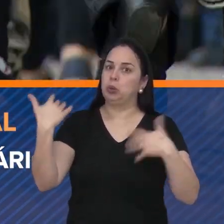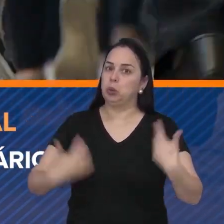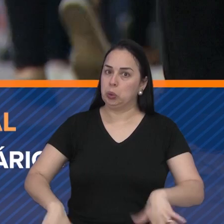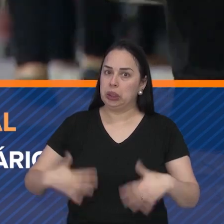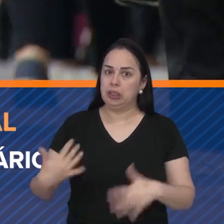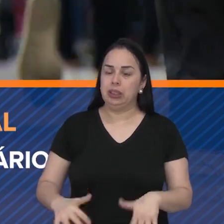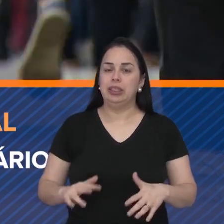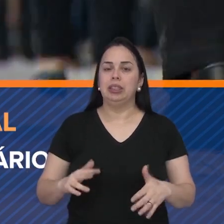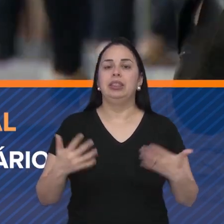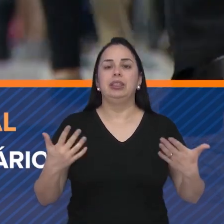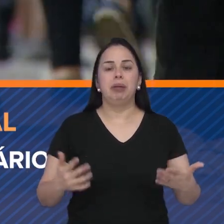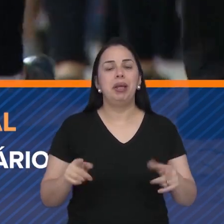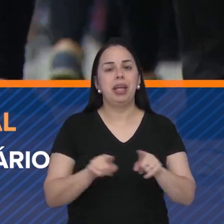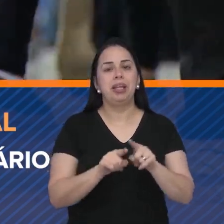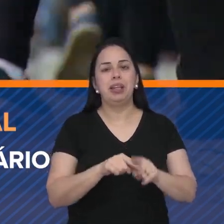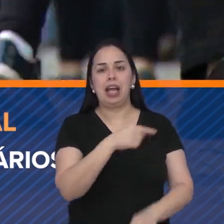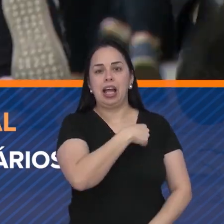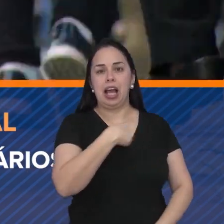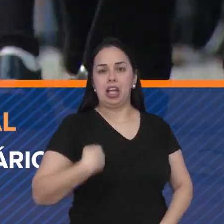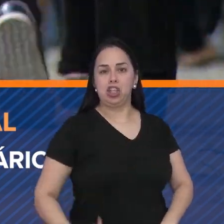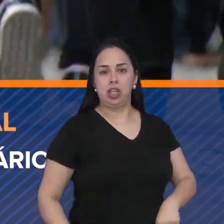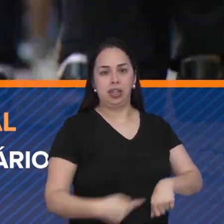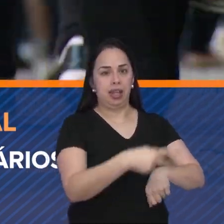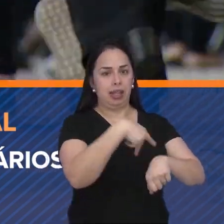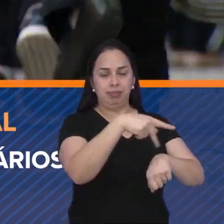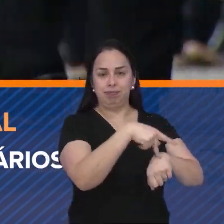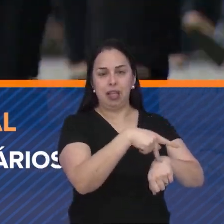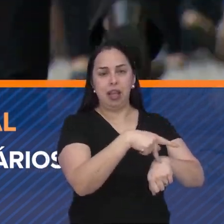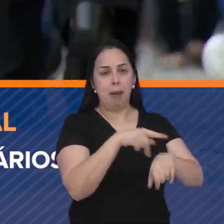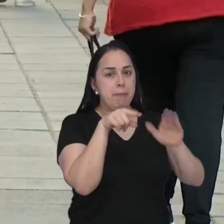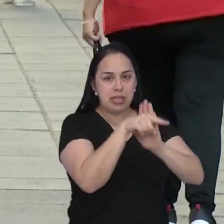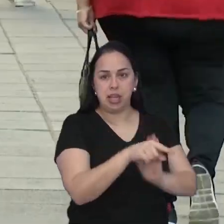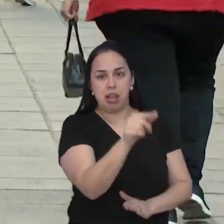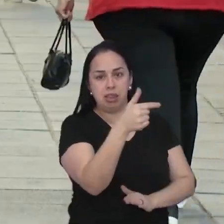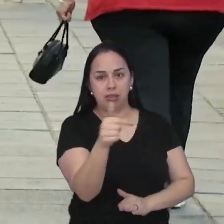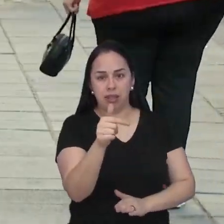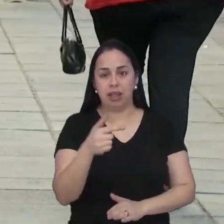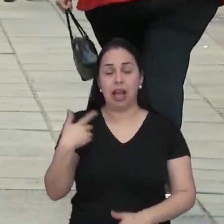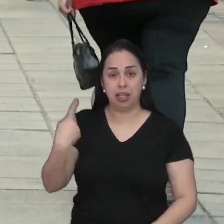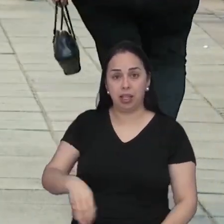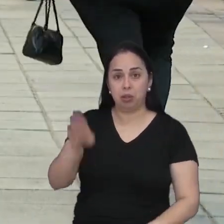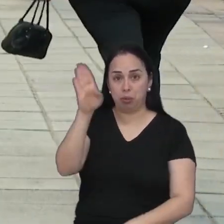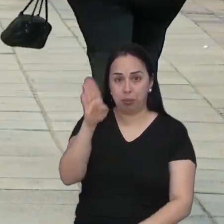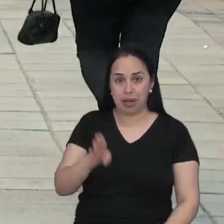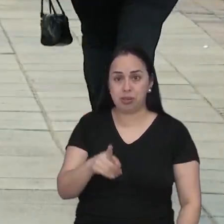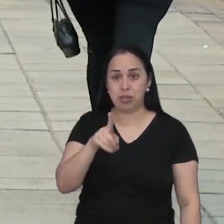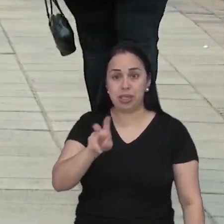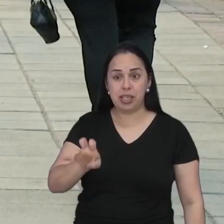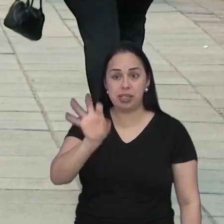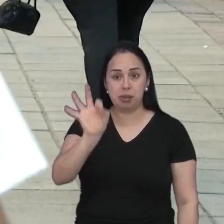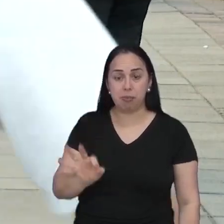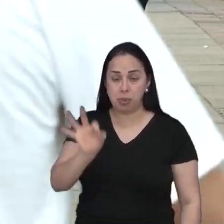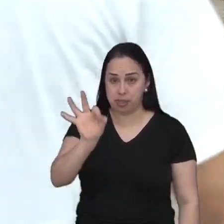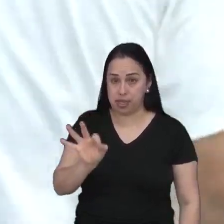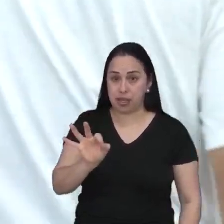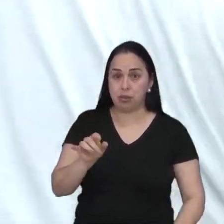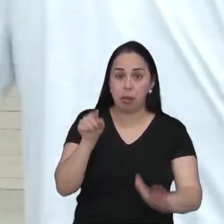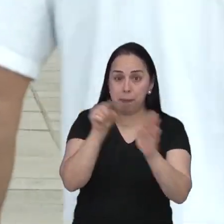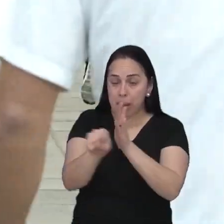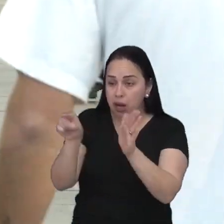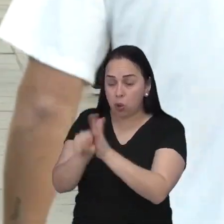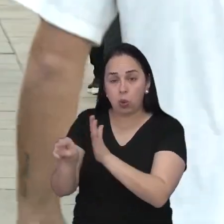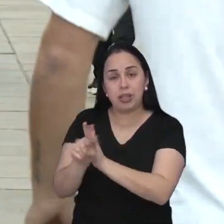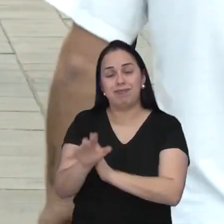E poderia ser ainda maior, já que a China não entrou na pesquisa. No Brasil, 15% dos entrevistados se